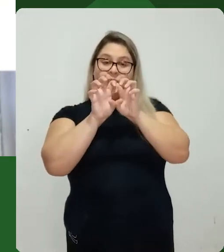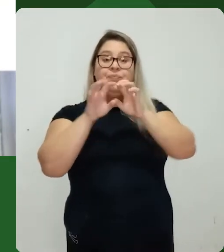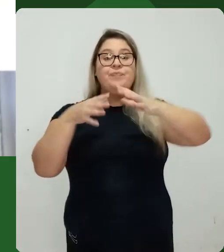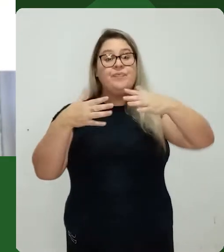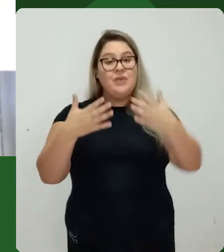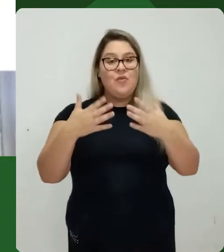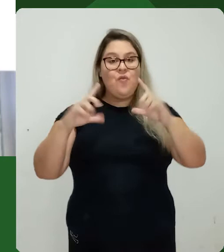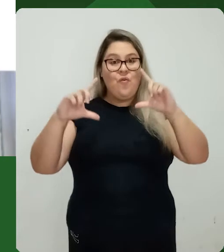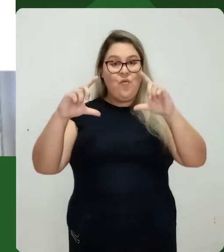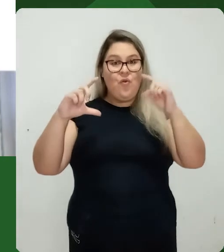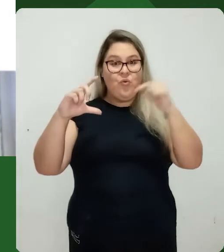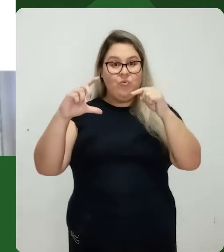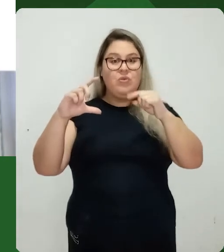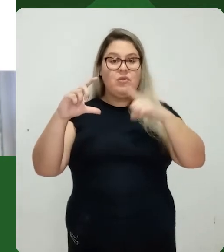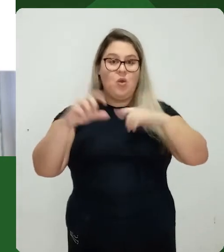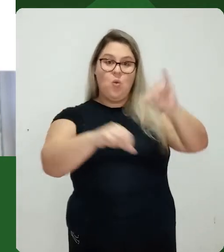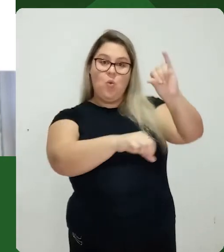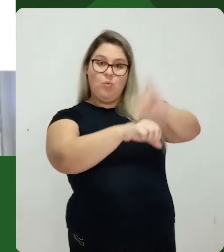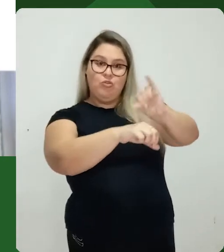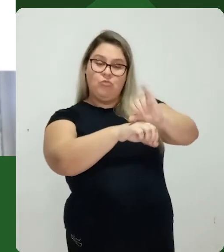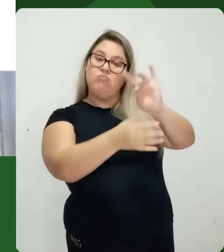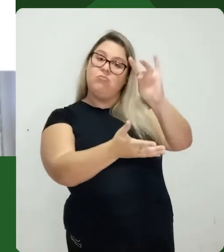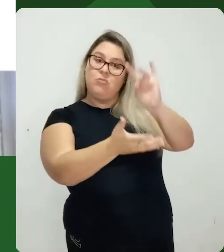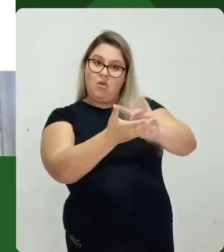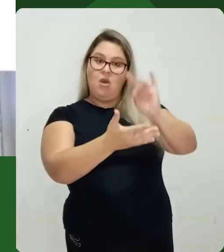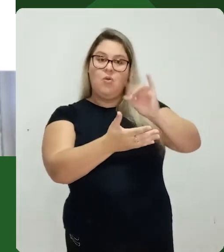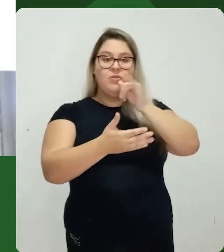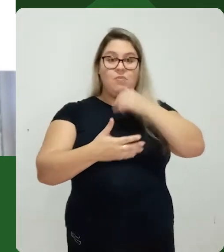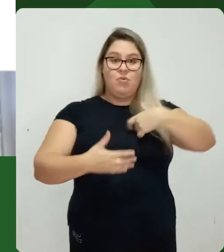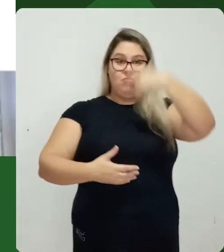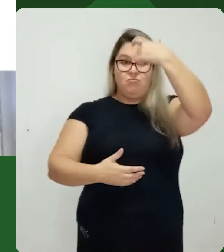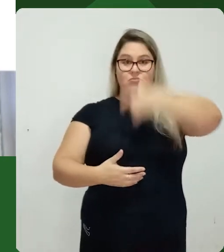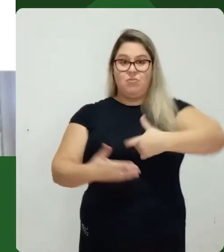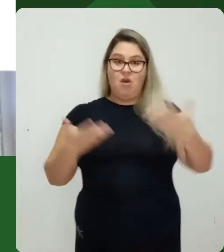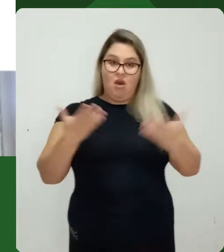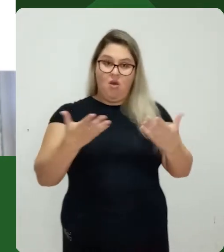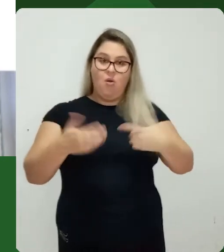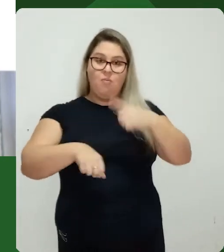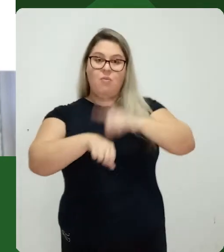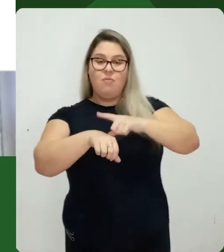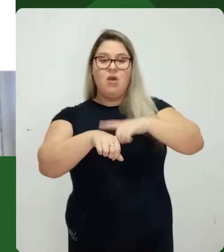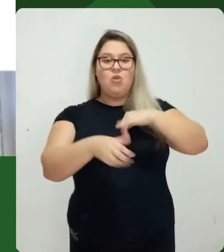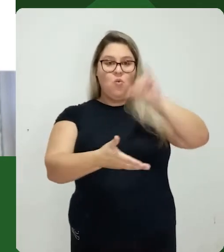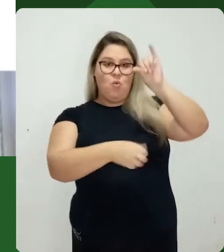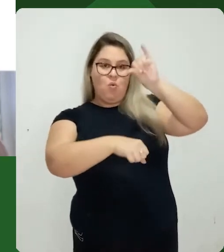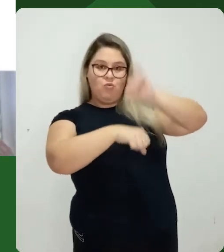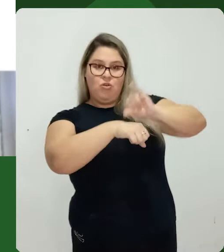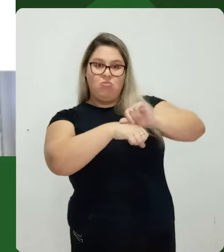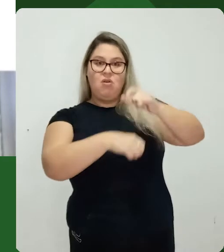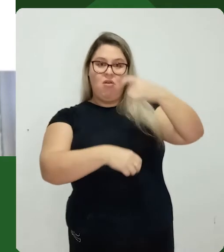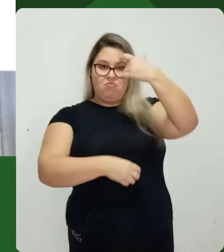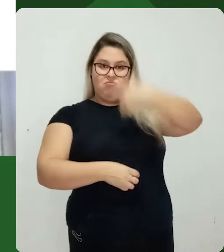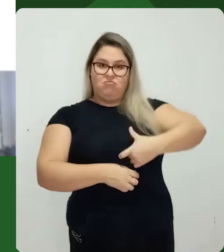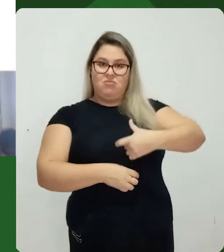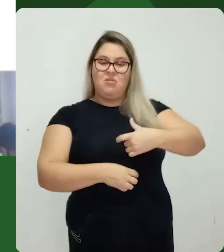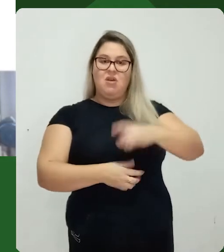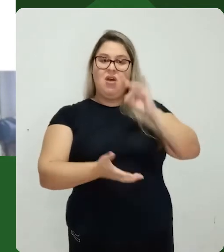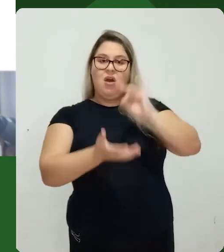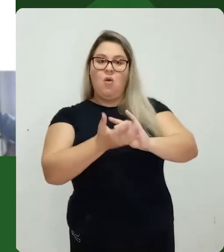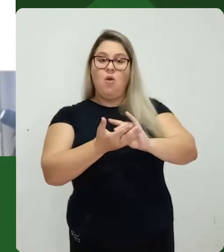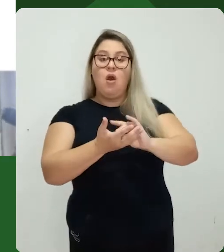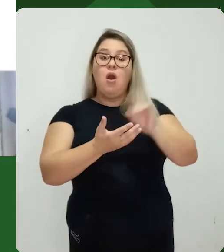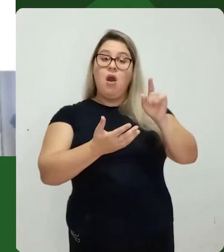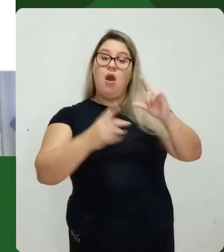Então, basicamente, né, a foto tem um objeto real, eu sou um objeto real aqui nesse momento, e aí se alguém